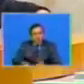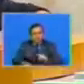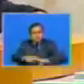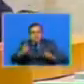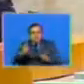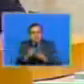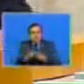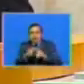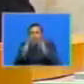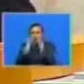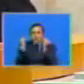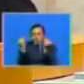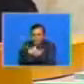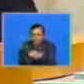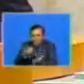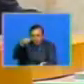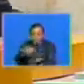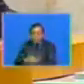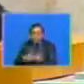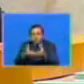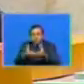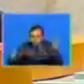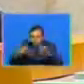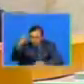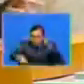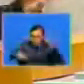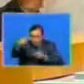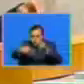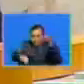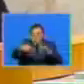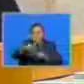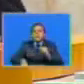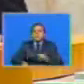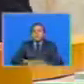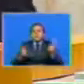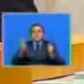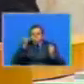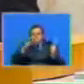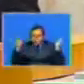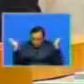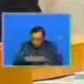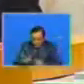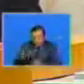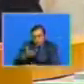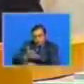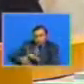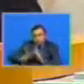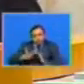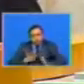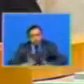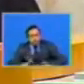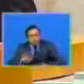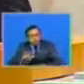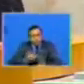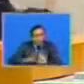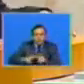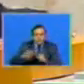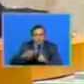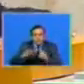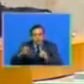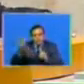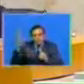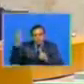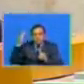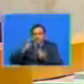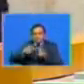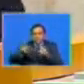o parlamento é o espaço do conflito. Mas com uma capacidade de mediação bem diferente de períodos